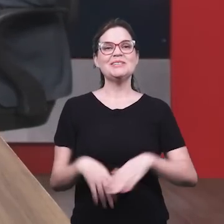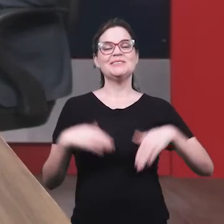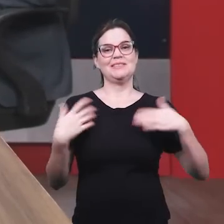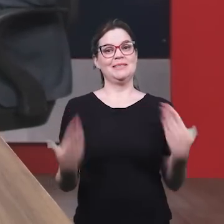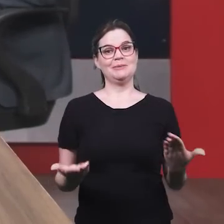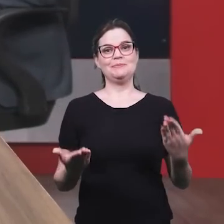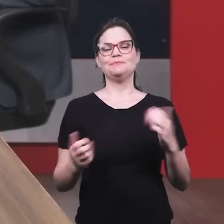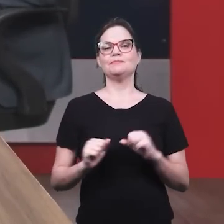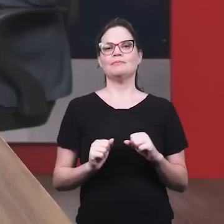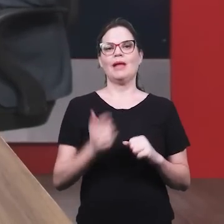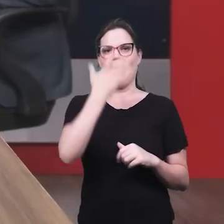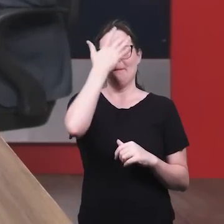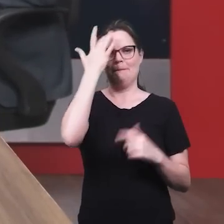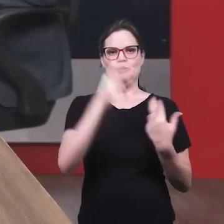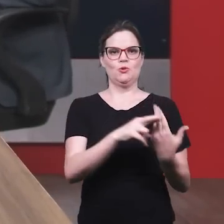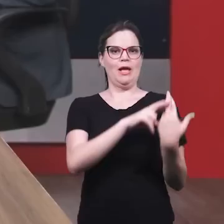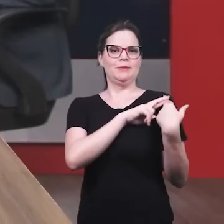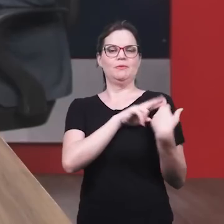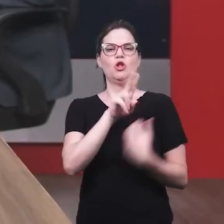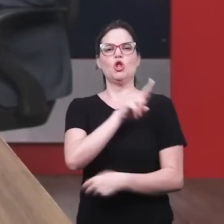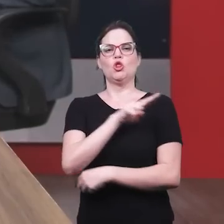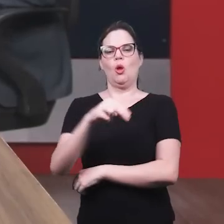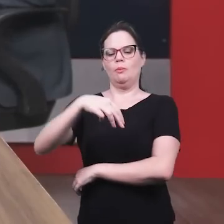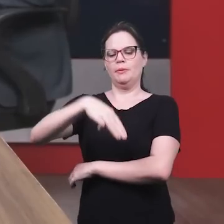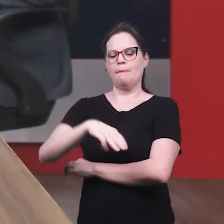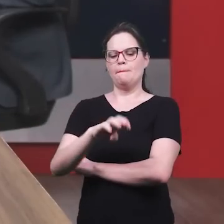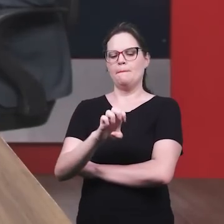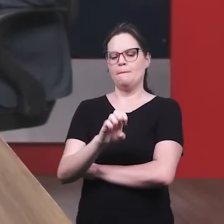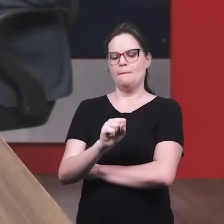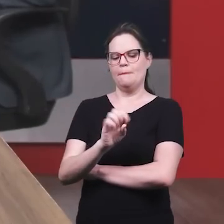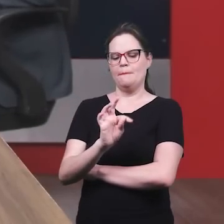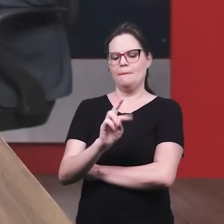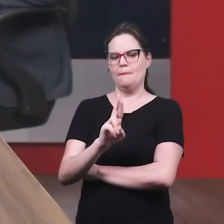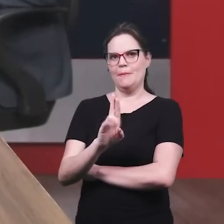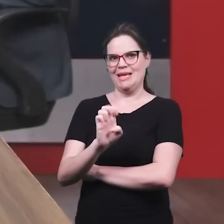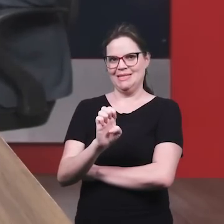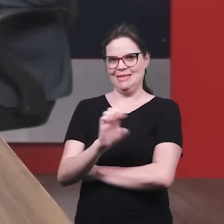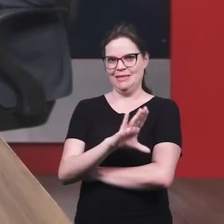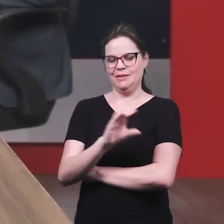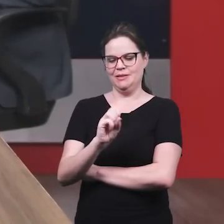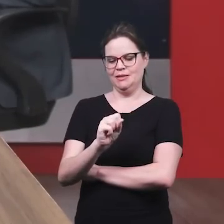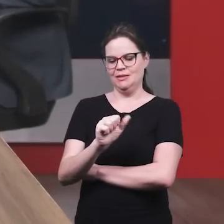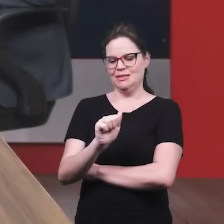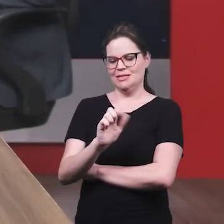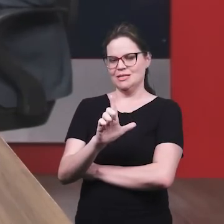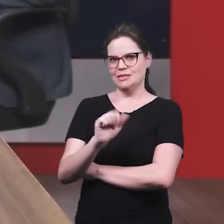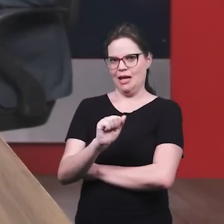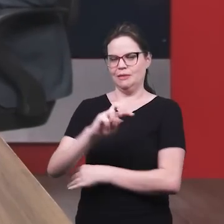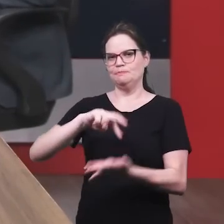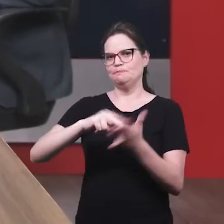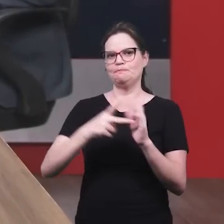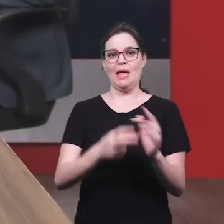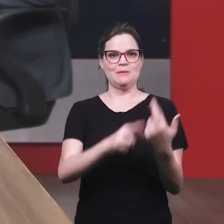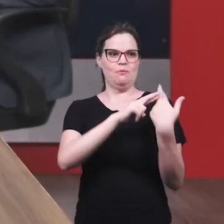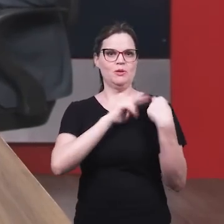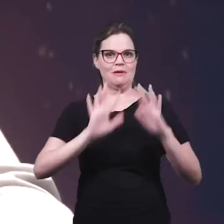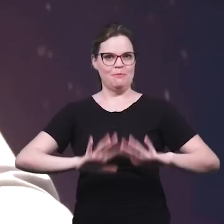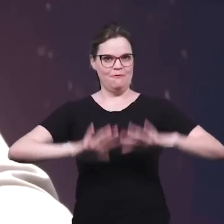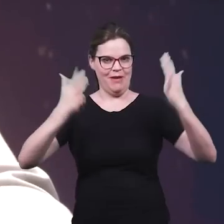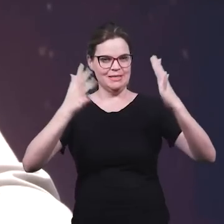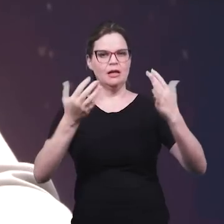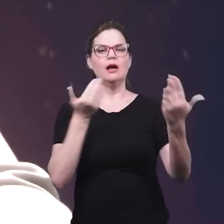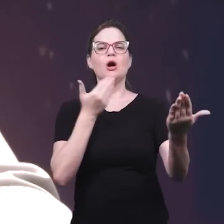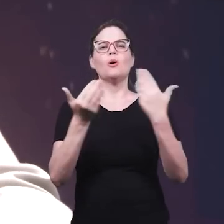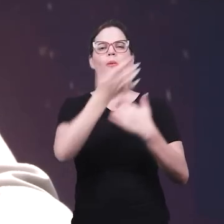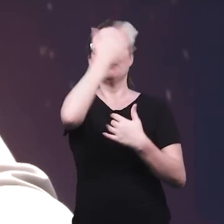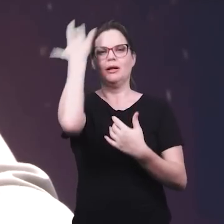O mestre Sala, a figura do mestre Sala é tipo do Espírito Santo. Mas se a gente trouxer para os dias de hoje, a figura do mestre Sala aqui como